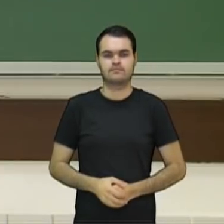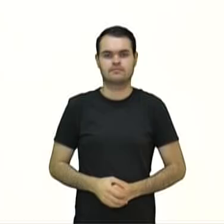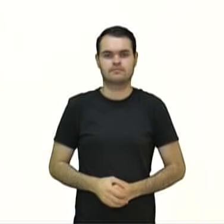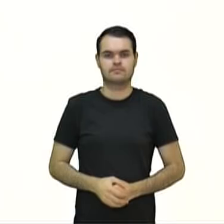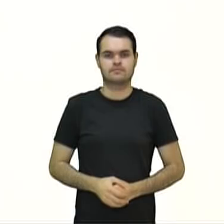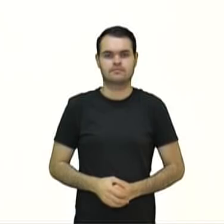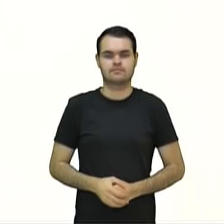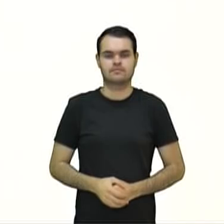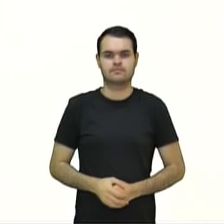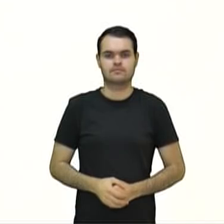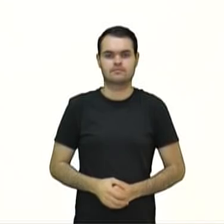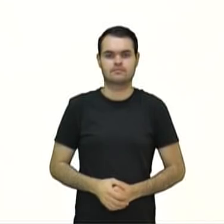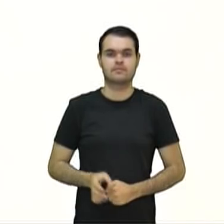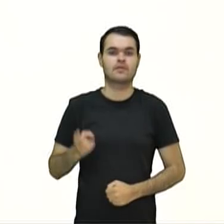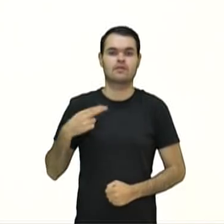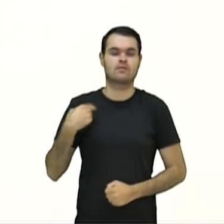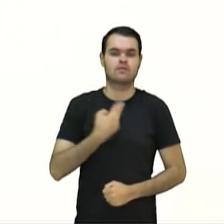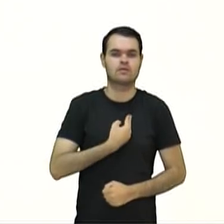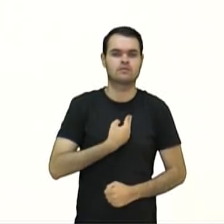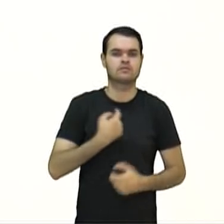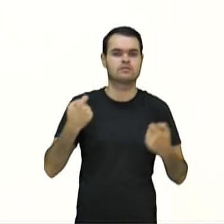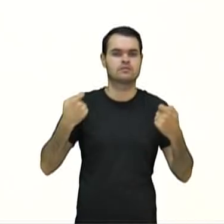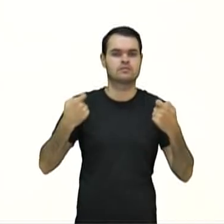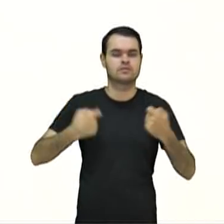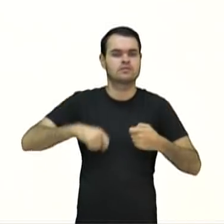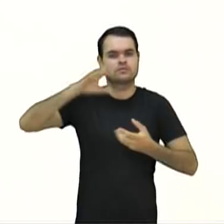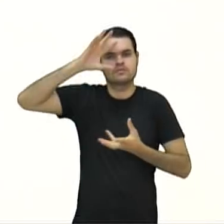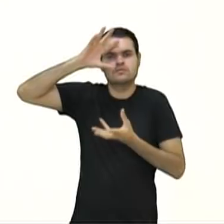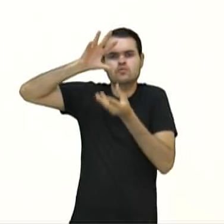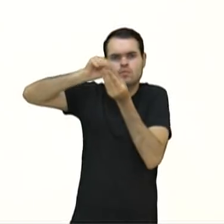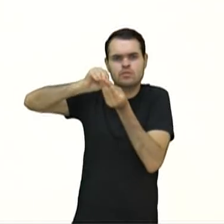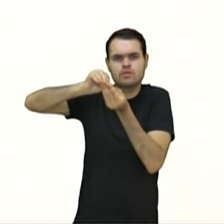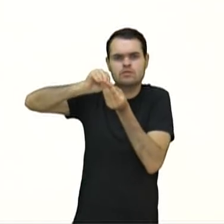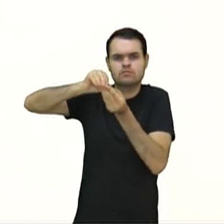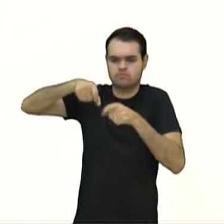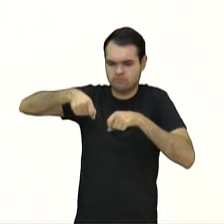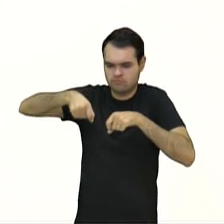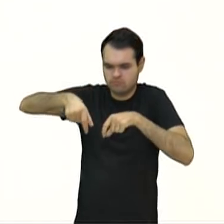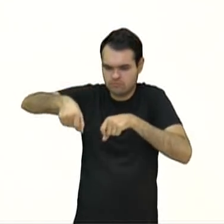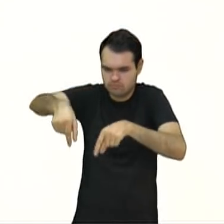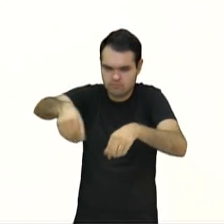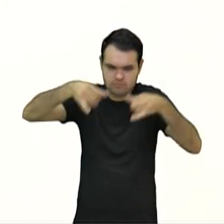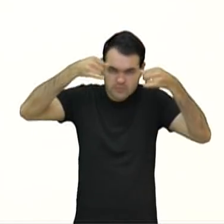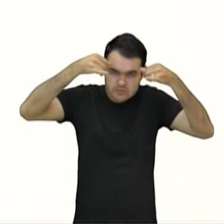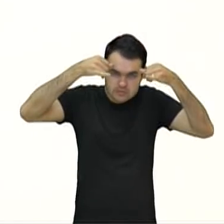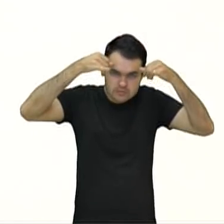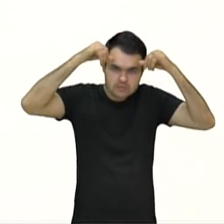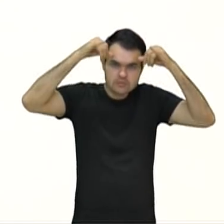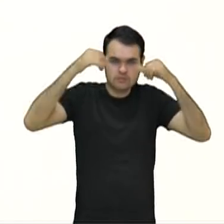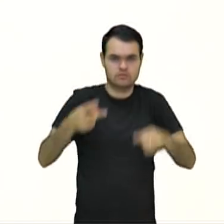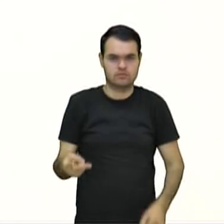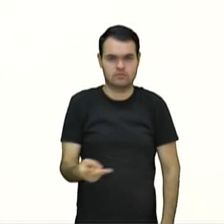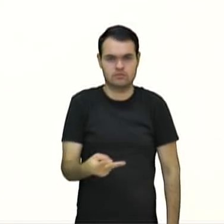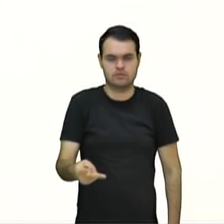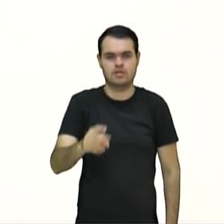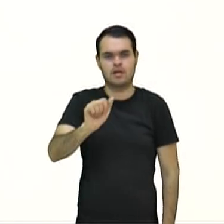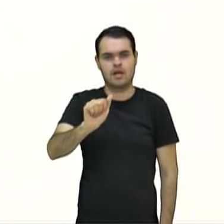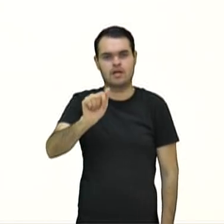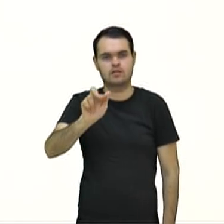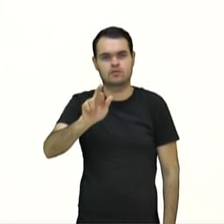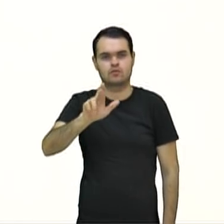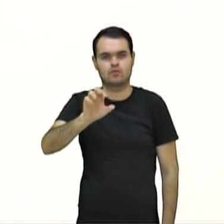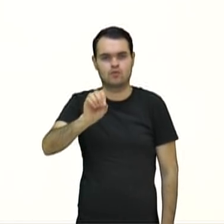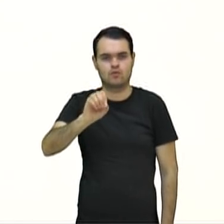Nós vamos então compreender o quanto a agricultura e a pecuária, então nós vamos intitular como